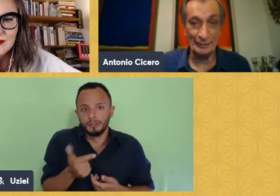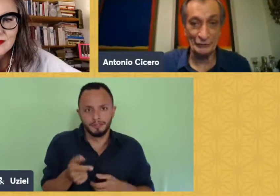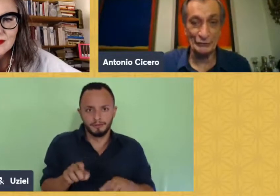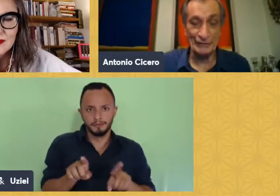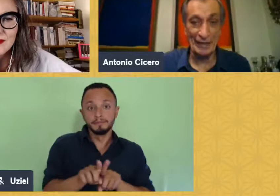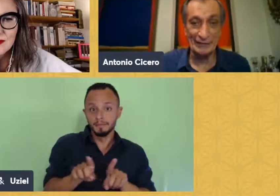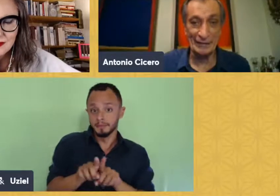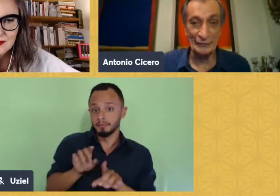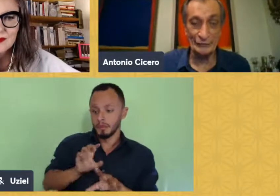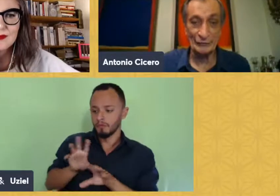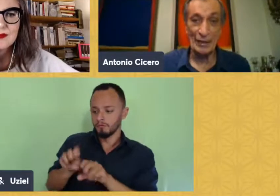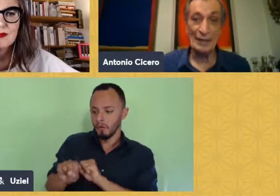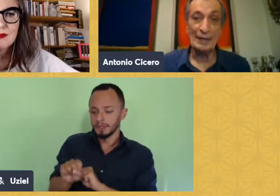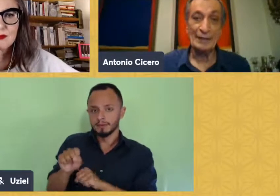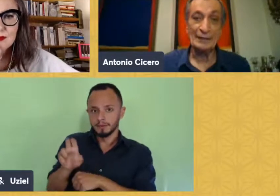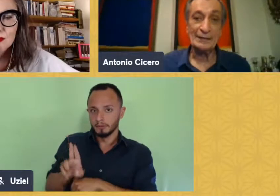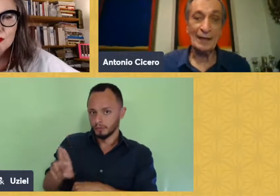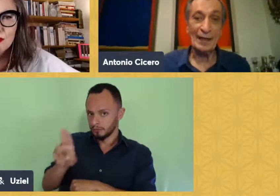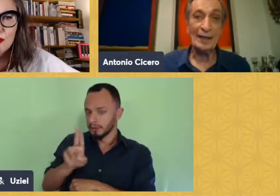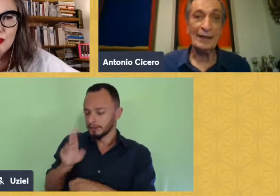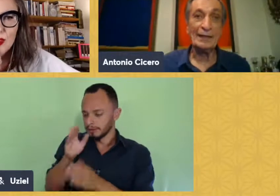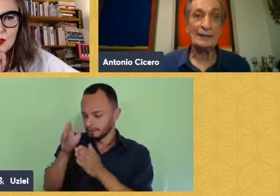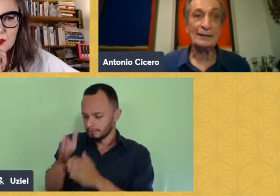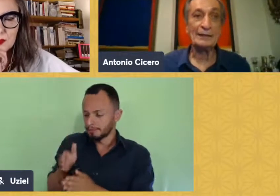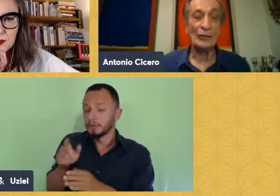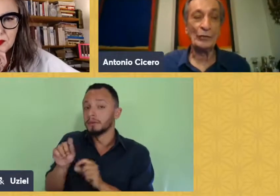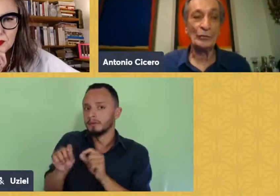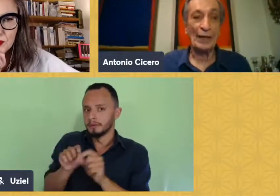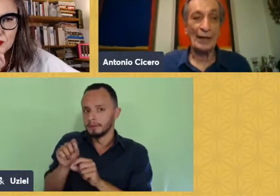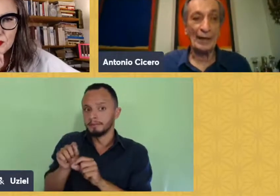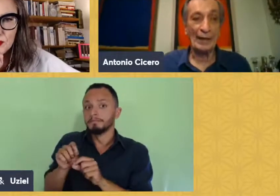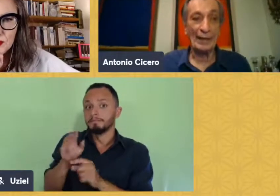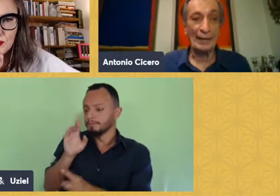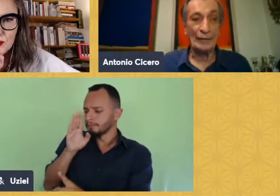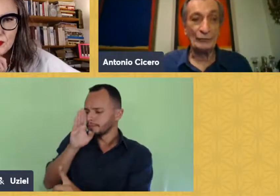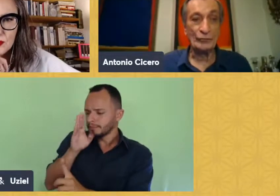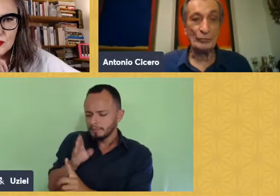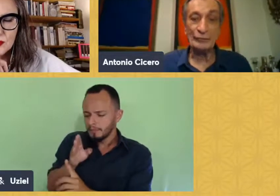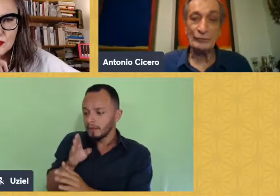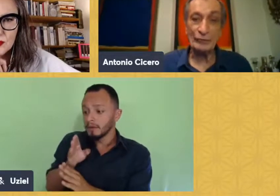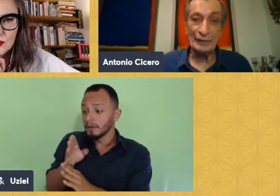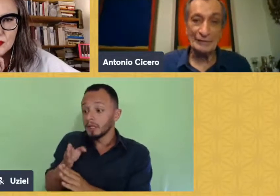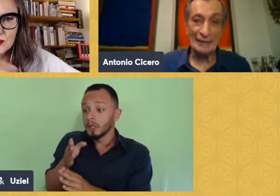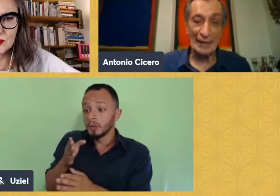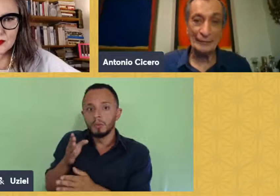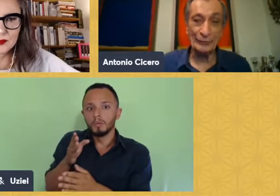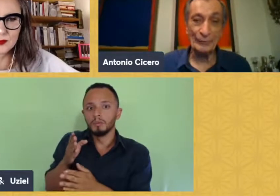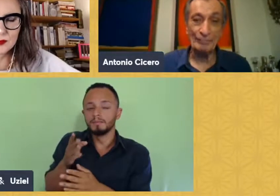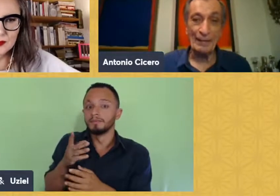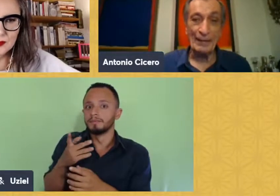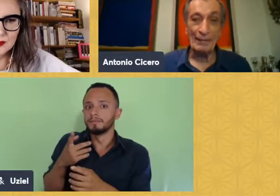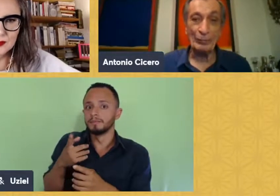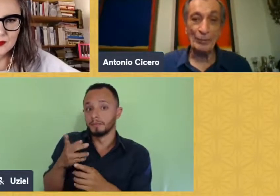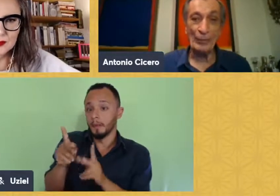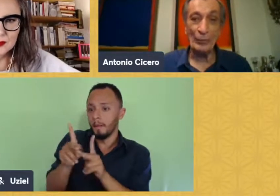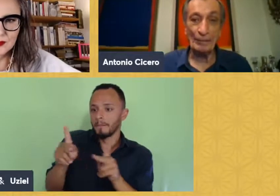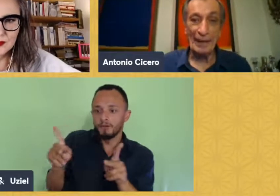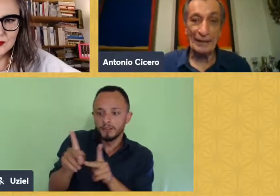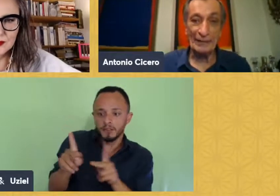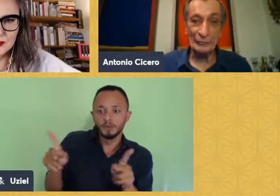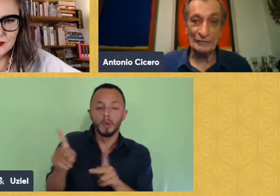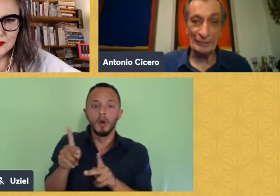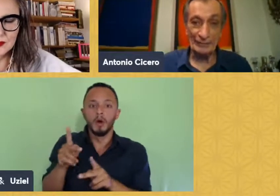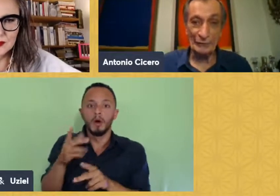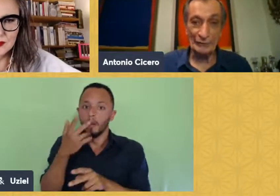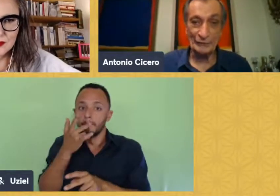que prejudicaria isso, que é que eu fui muito influenciado por meu